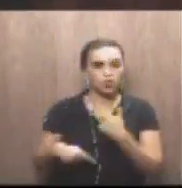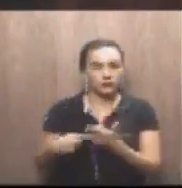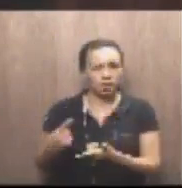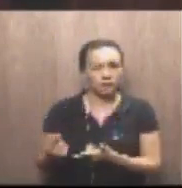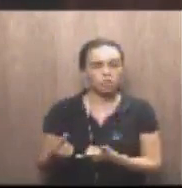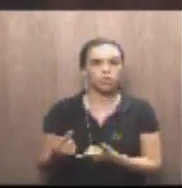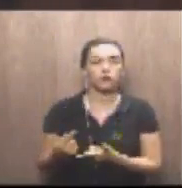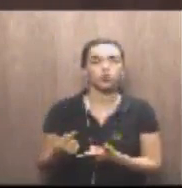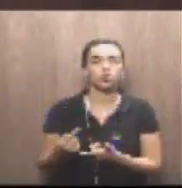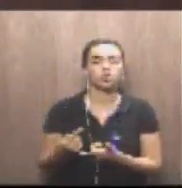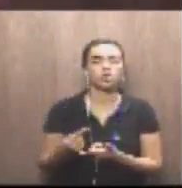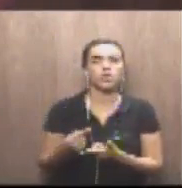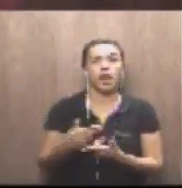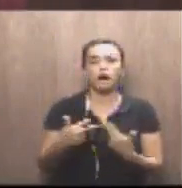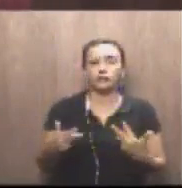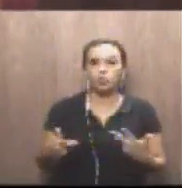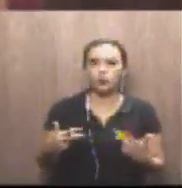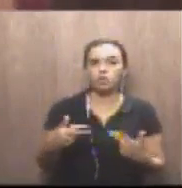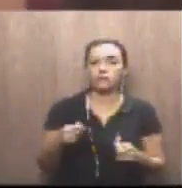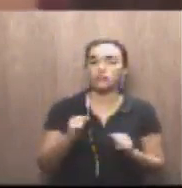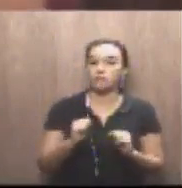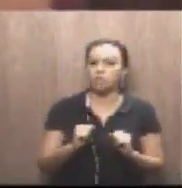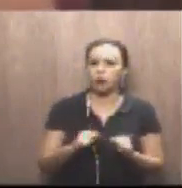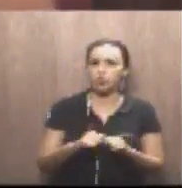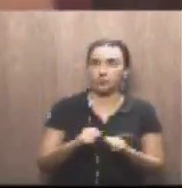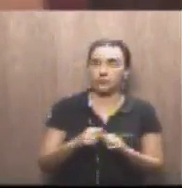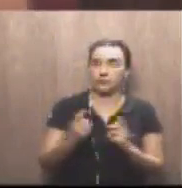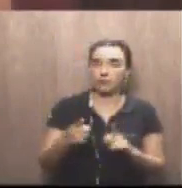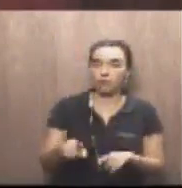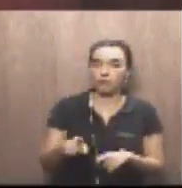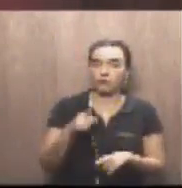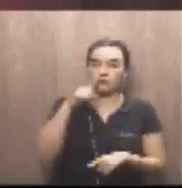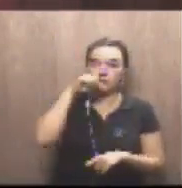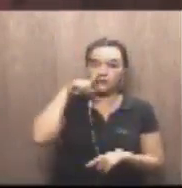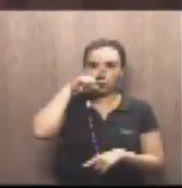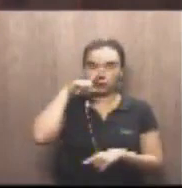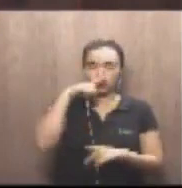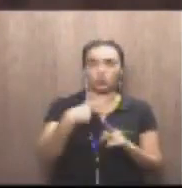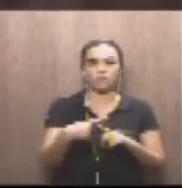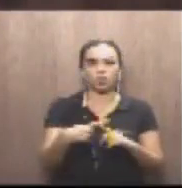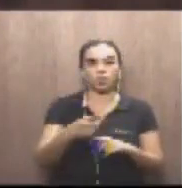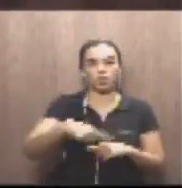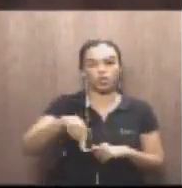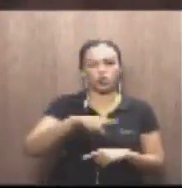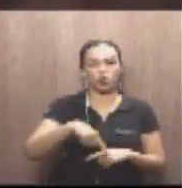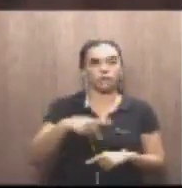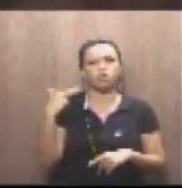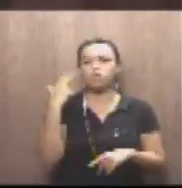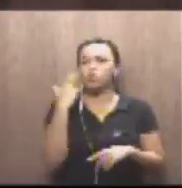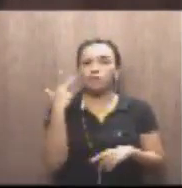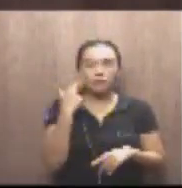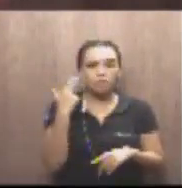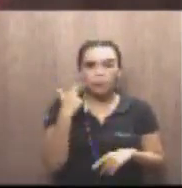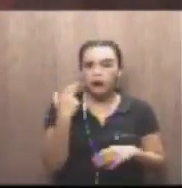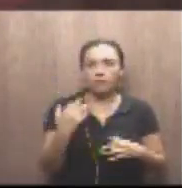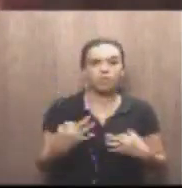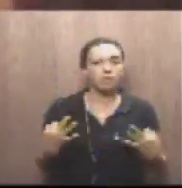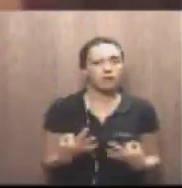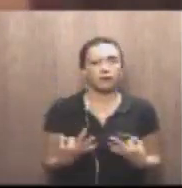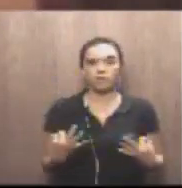das interferências nesse processo. Porque nós temos uma natureza